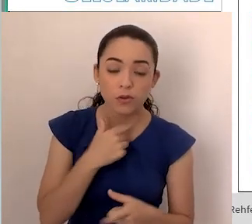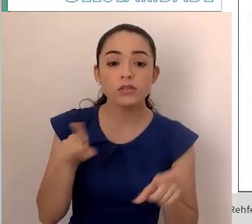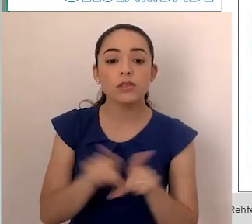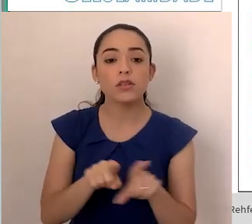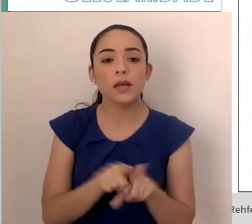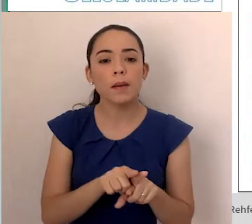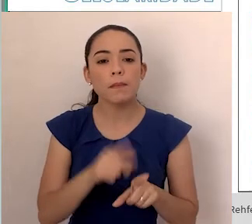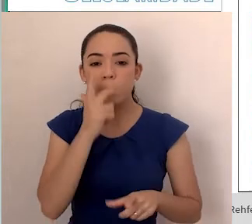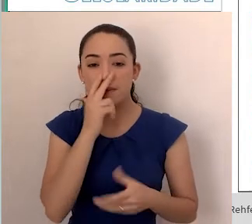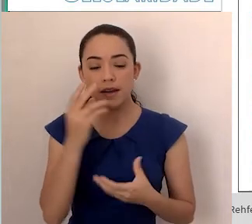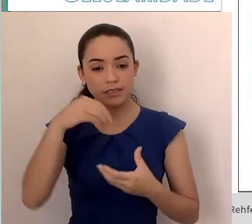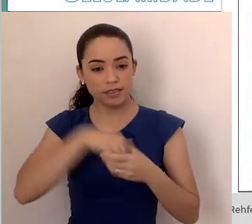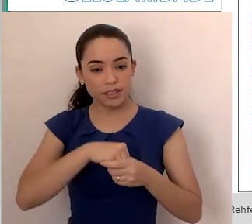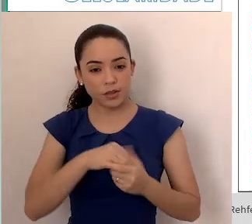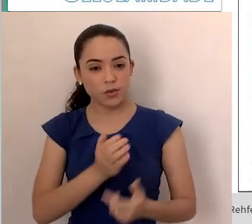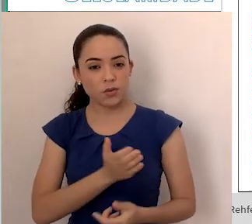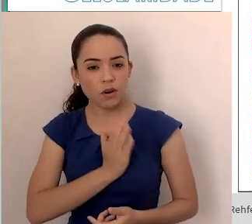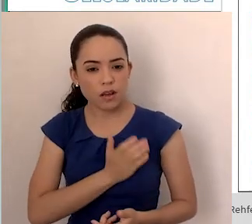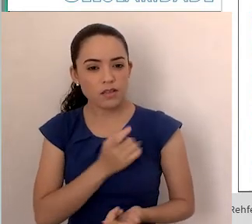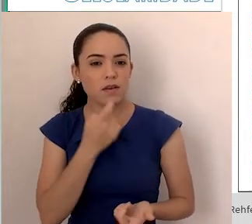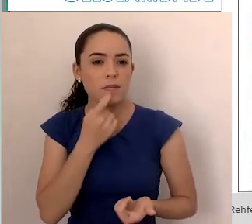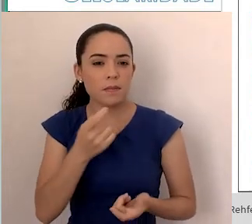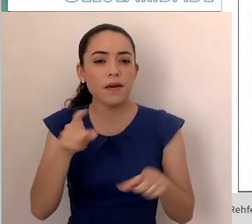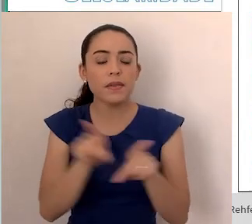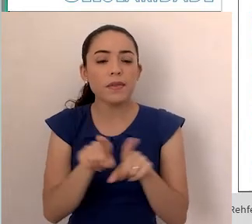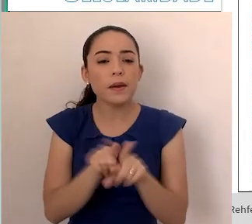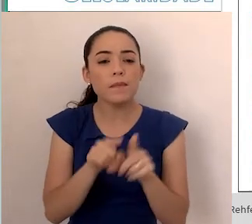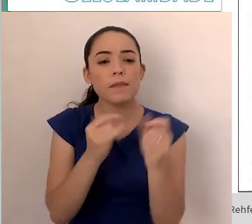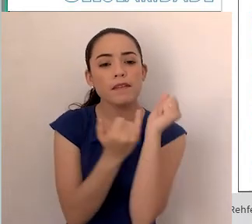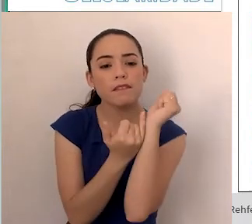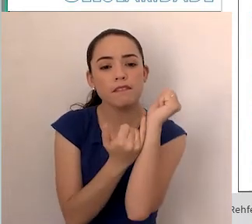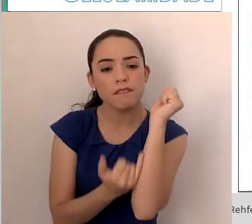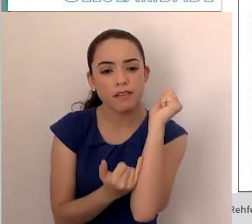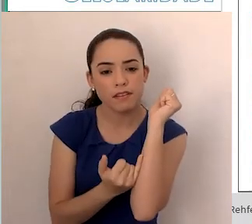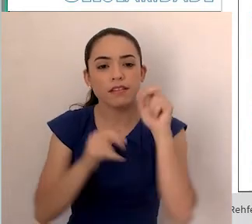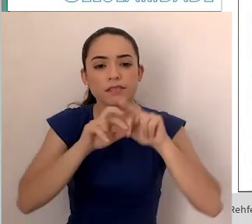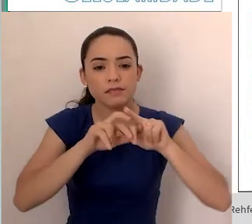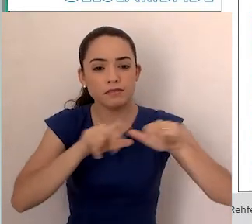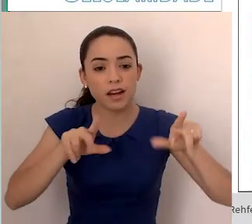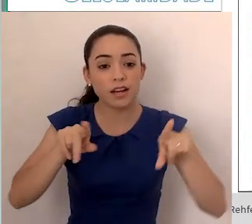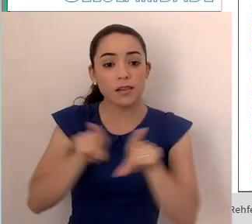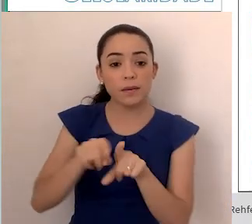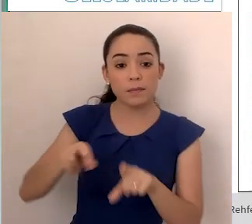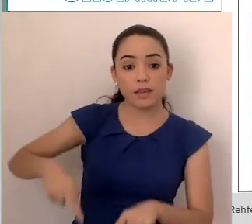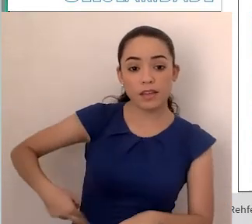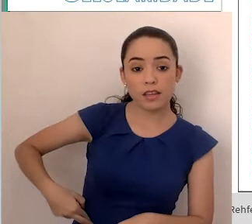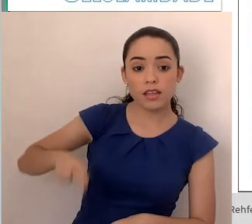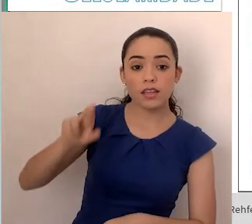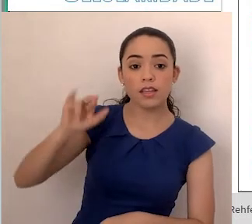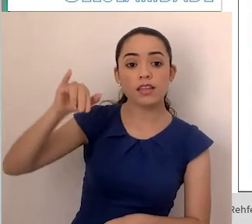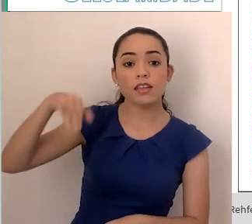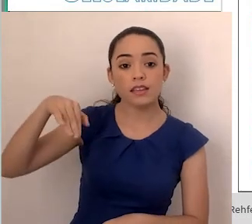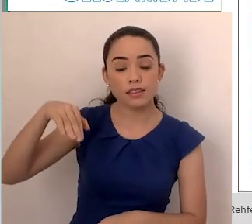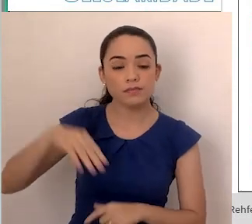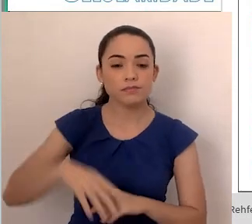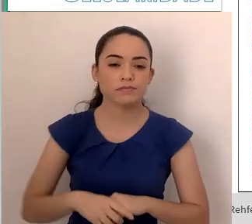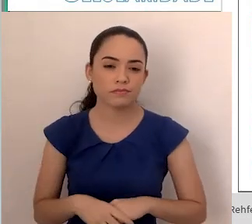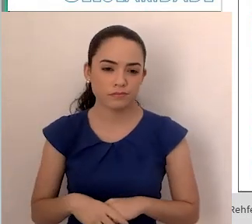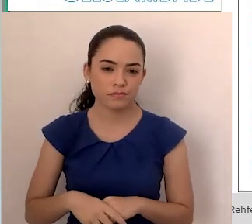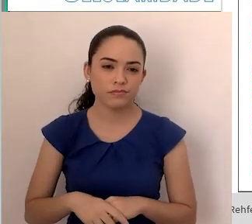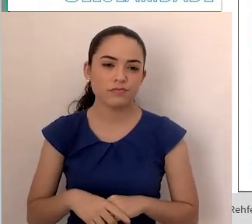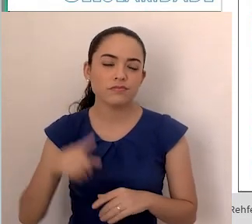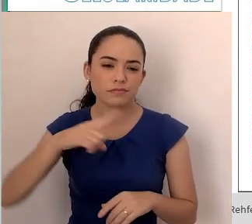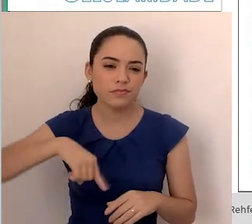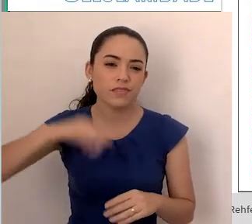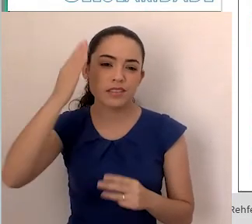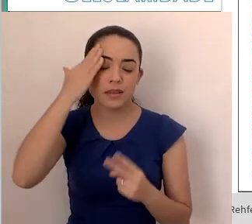pescoço ventral, na área supraclavicular, bem como no mediastino, na gordura paravertebral e suprarrenal. O